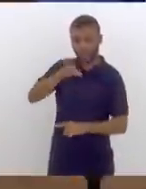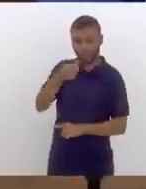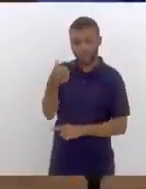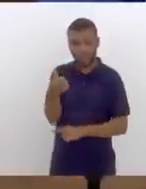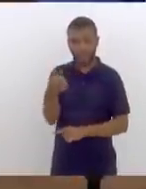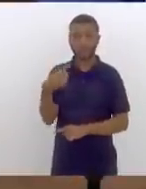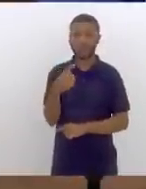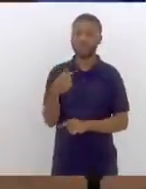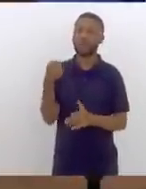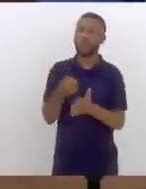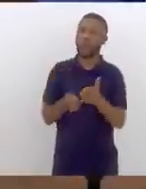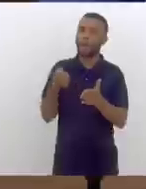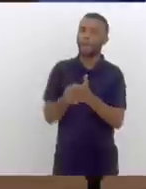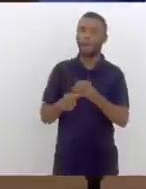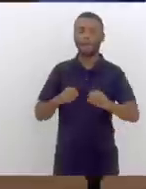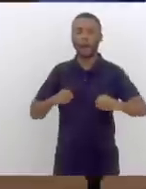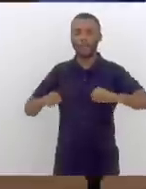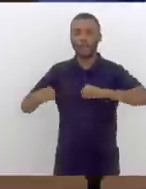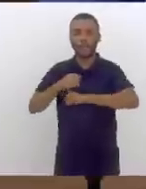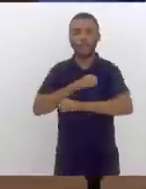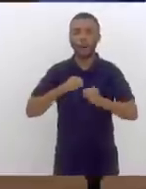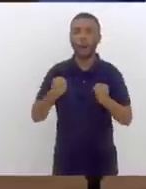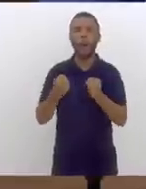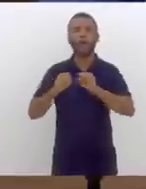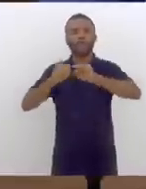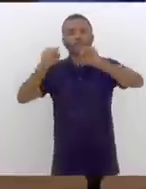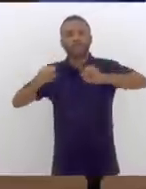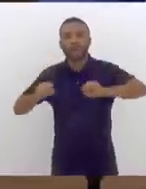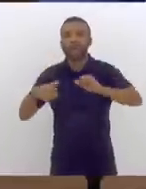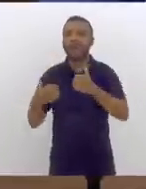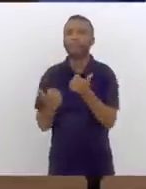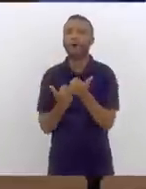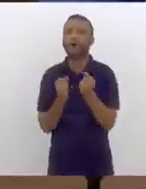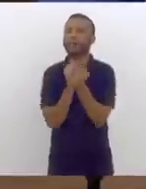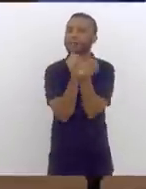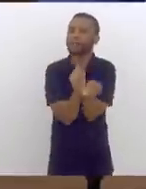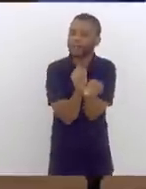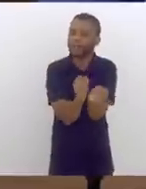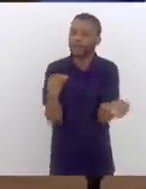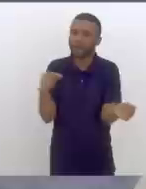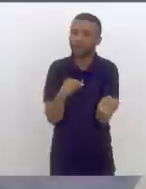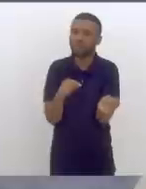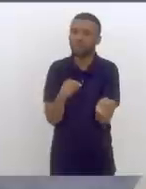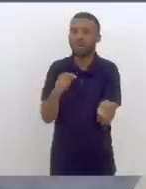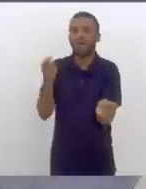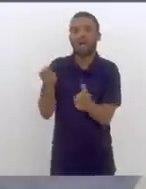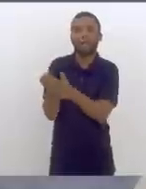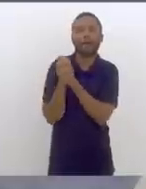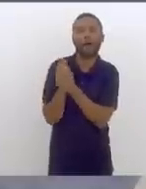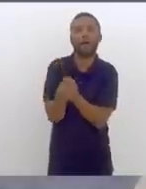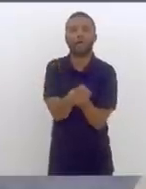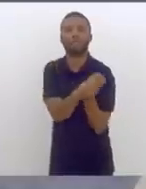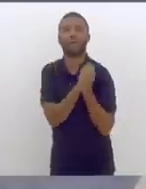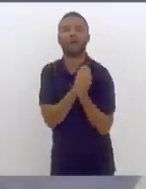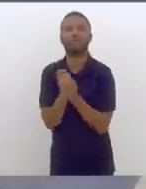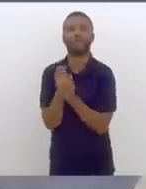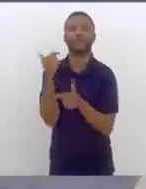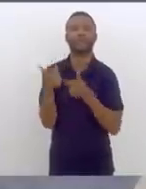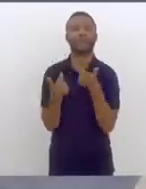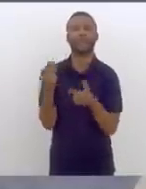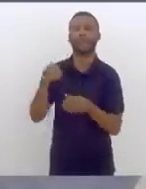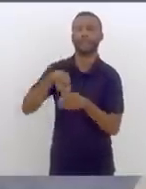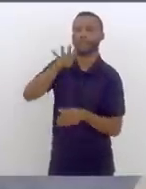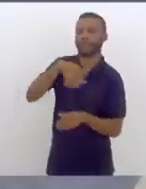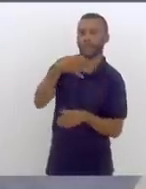lutando contra o antigo o sistema escravocrata porque isso é escravidão você trabalhar dentro de uma escala depois tem que fazer